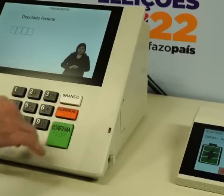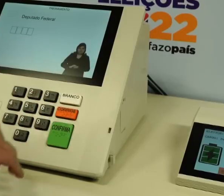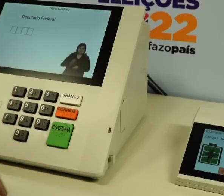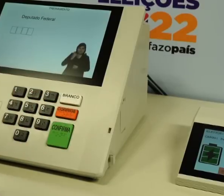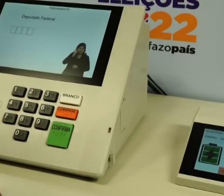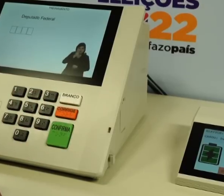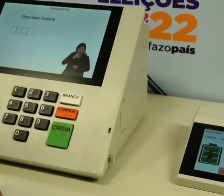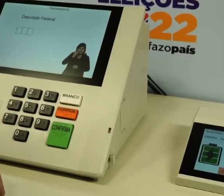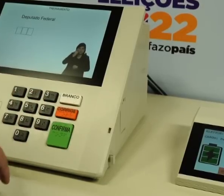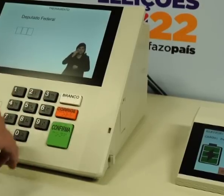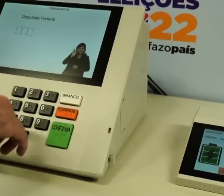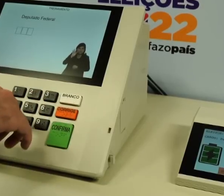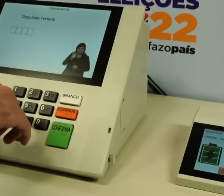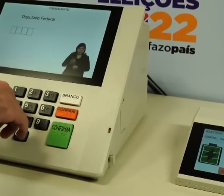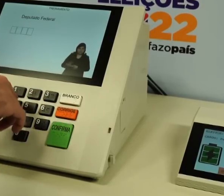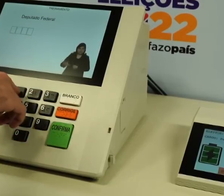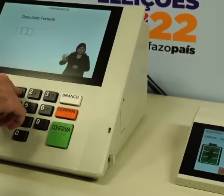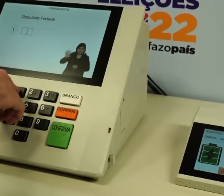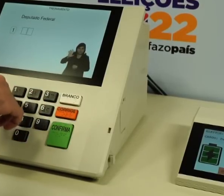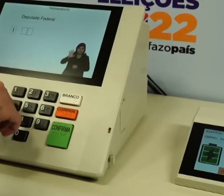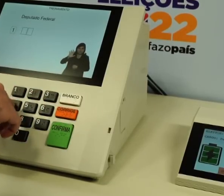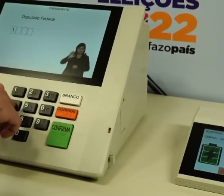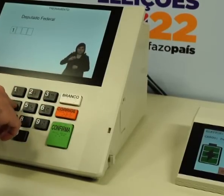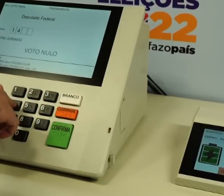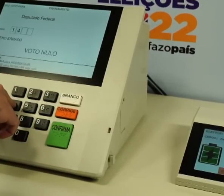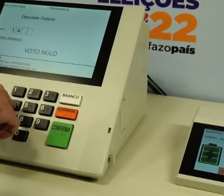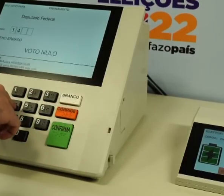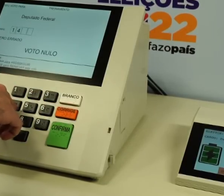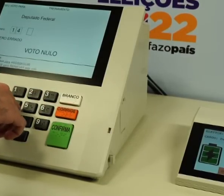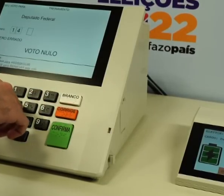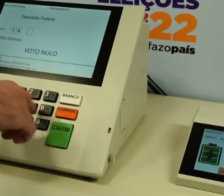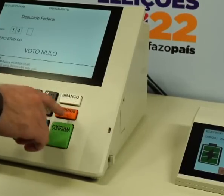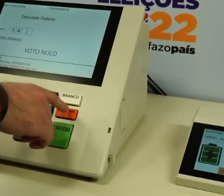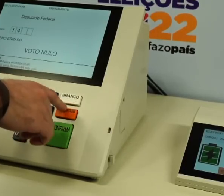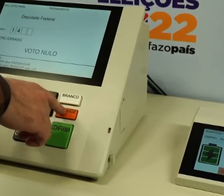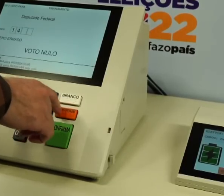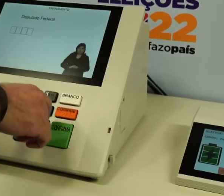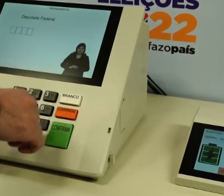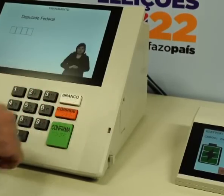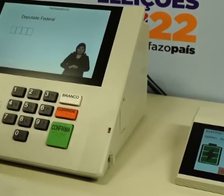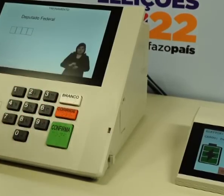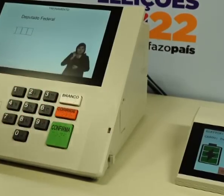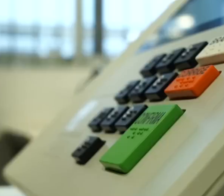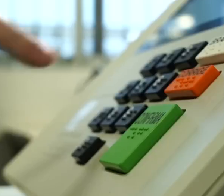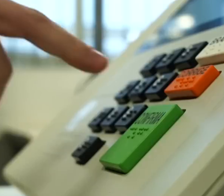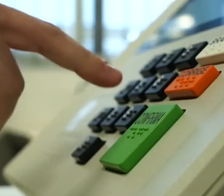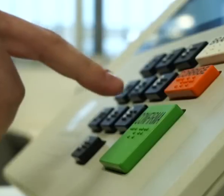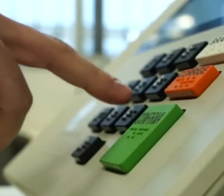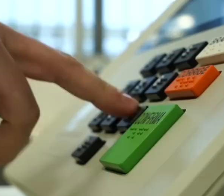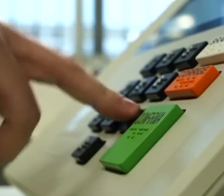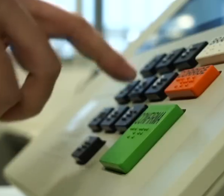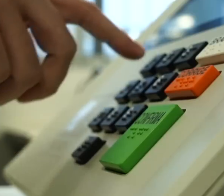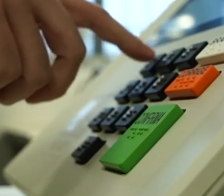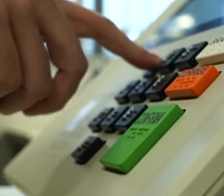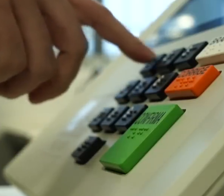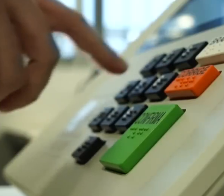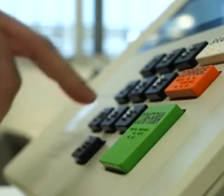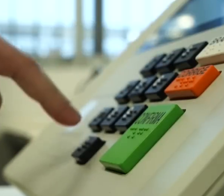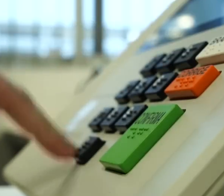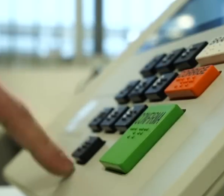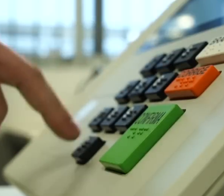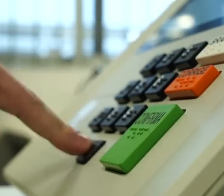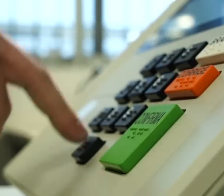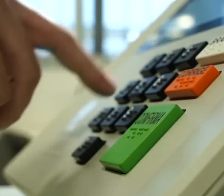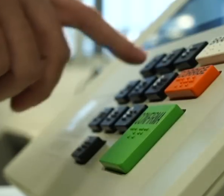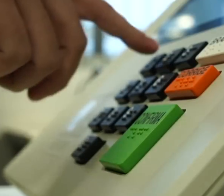E não aplica o princípio da insignificância aí, porque o bem jurídico que está sendo discutido, ele é muito grande. É a liberdade